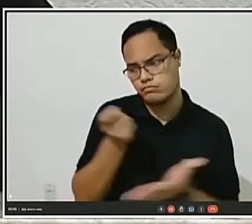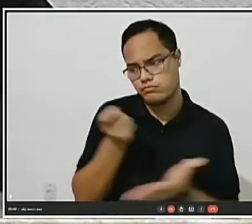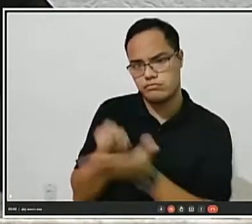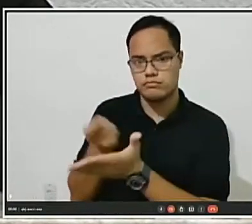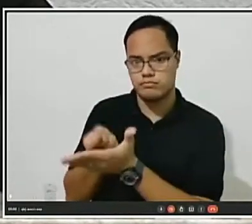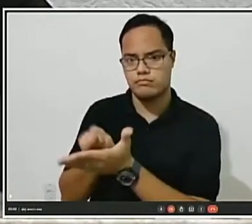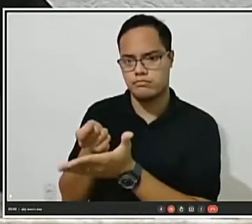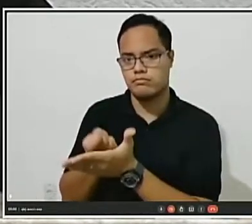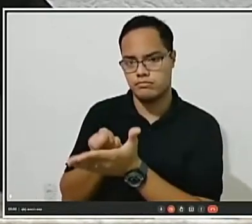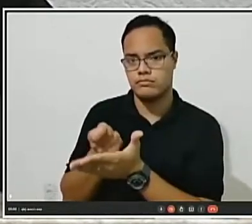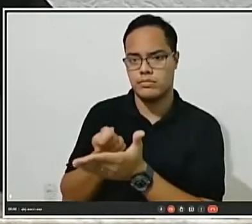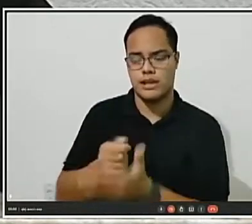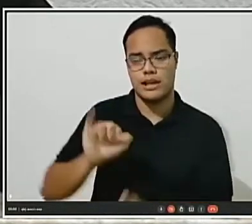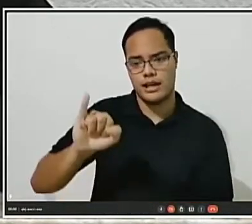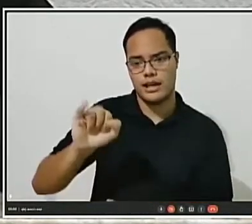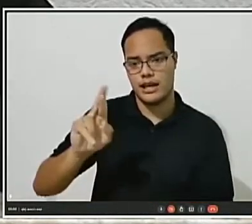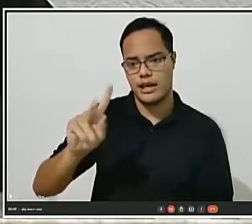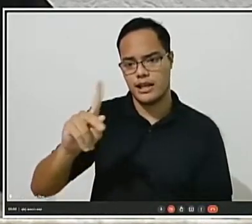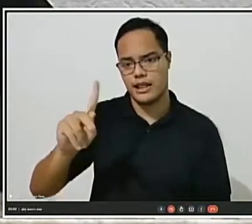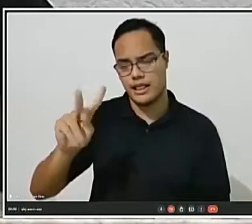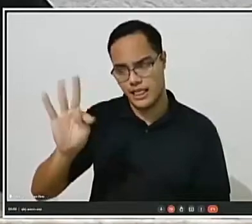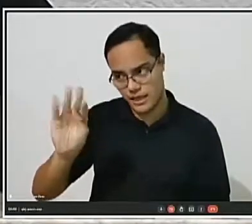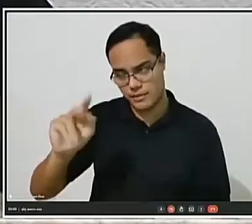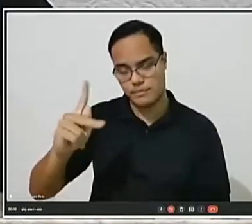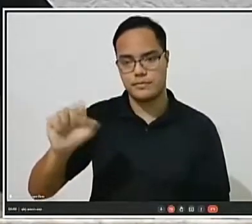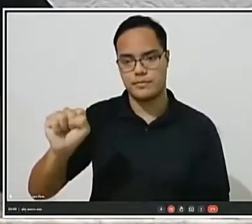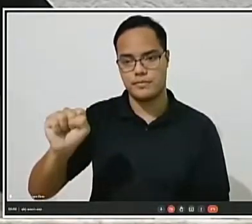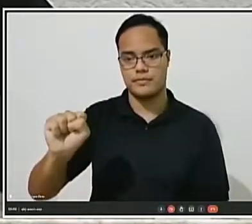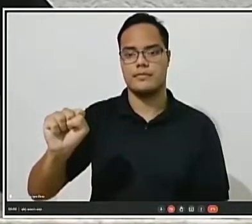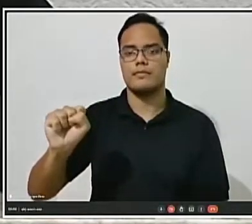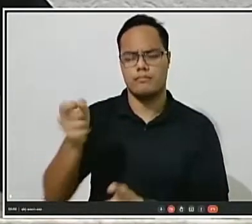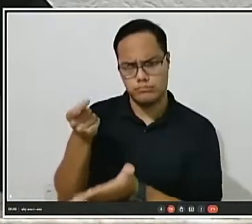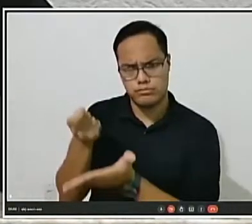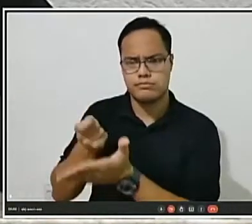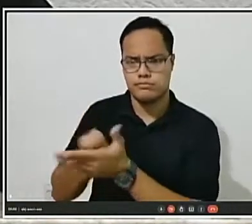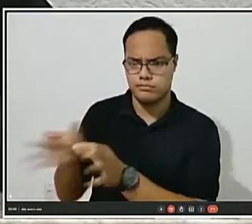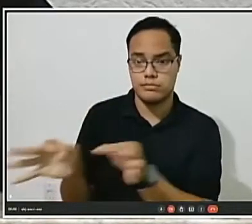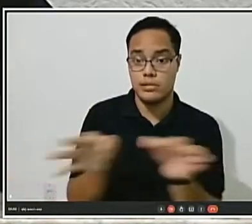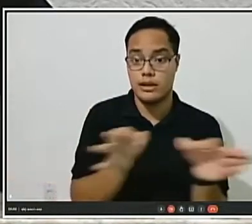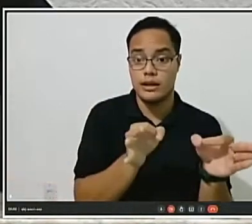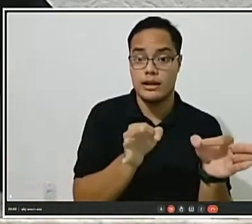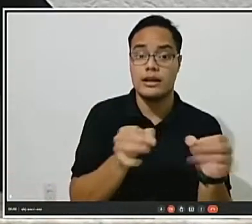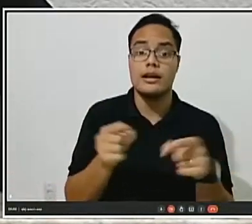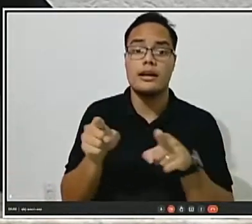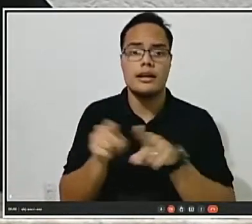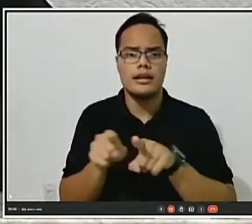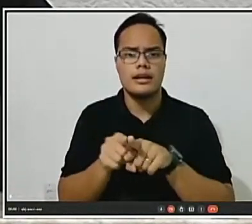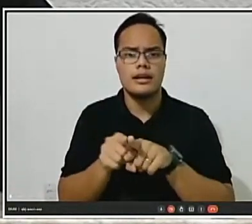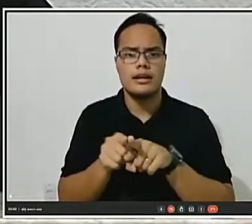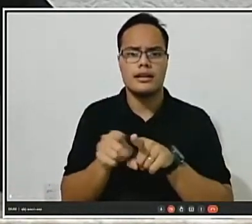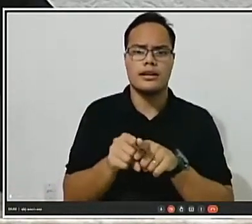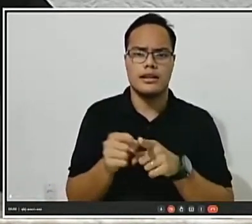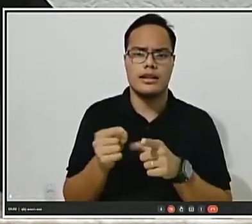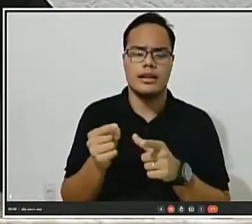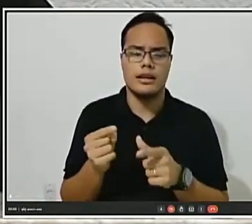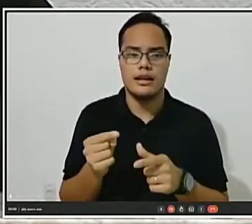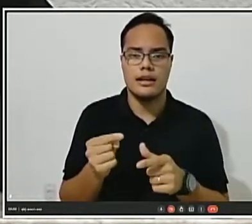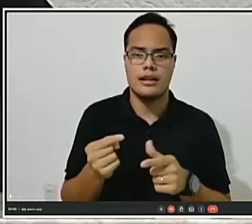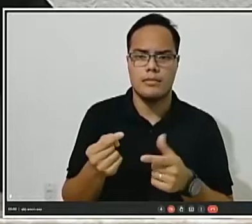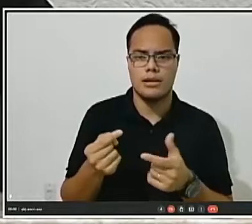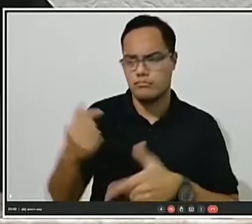RPPS de forma facultativa, tanto com a alíquota do empregador, bem como a sua de servidor.